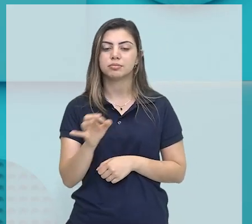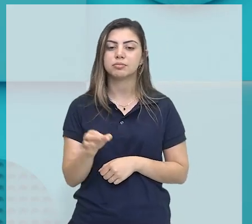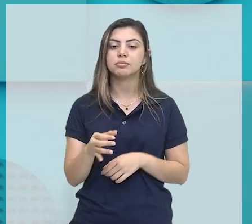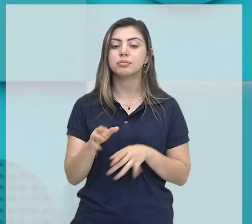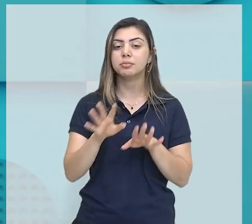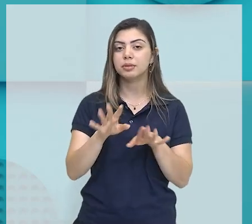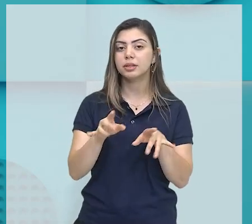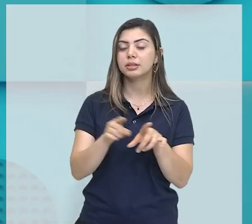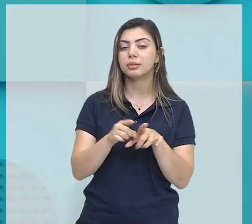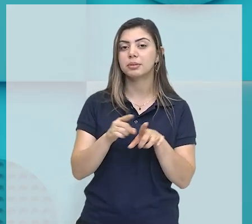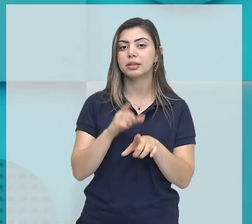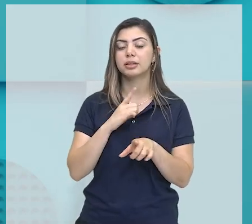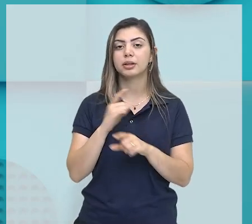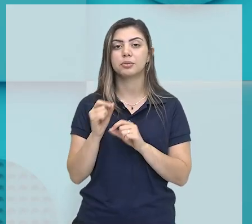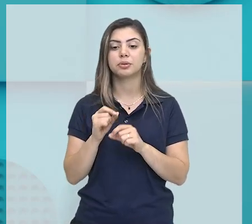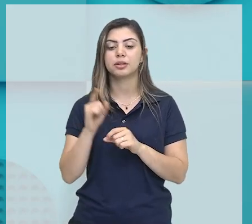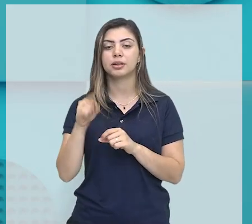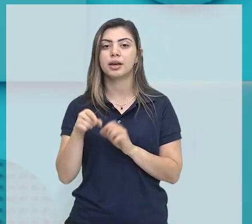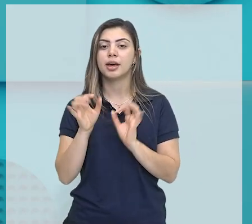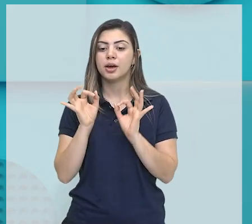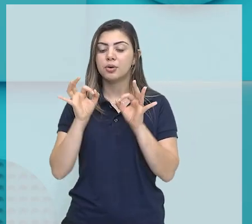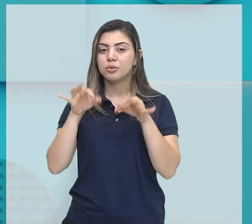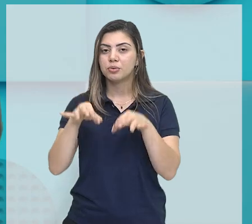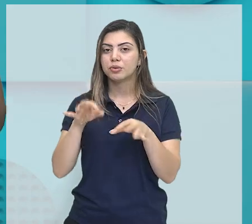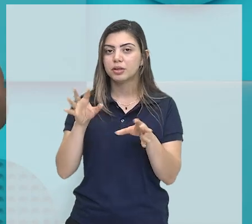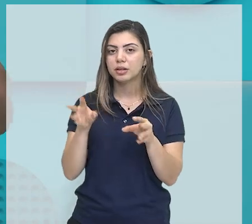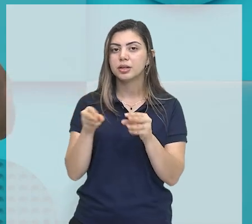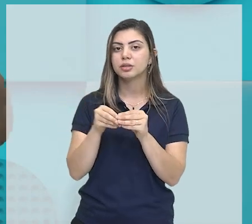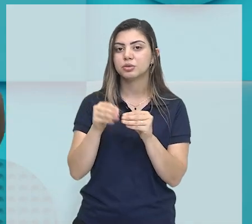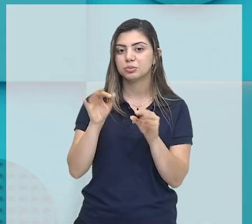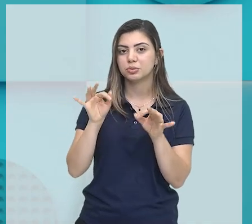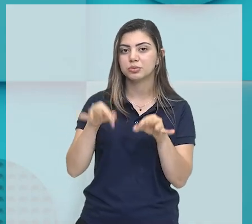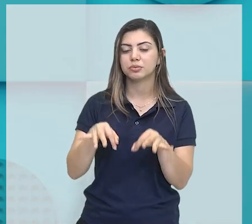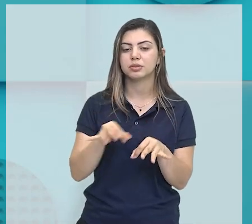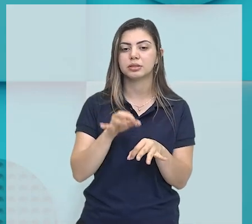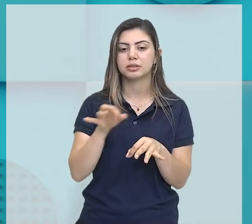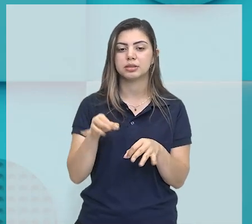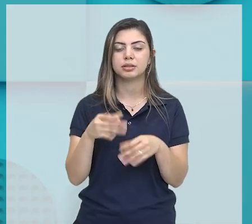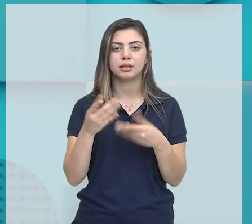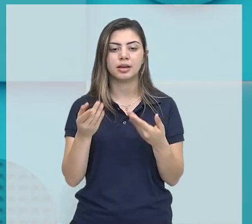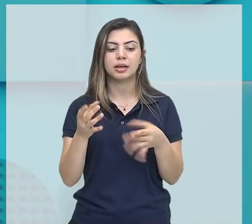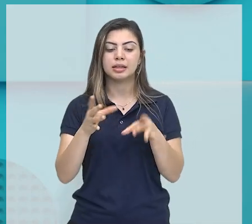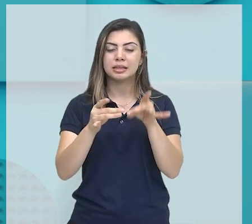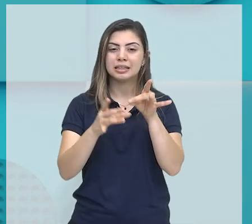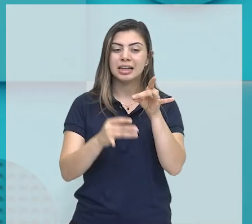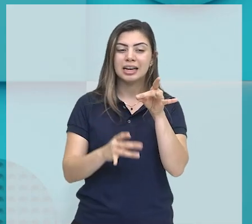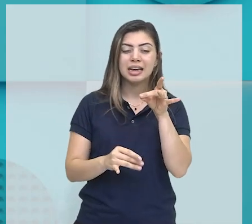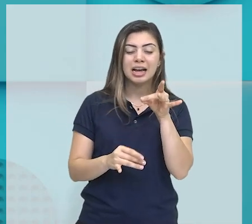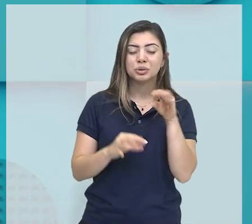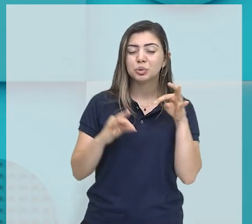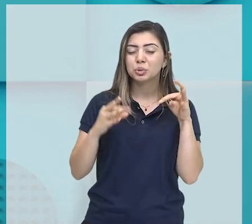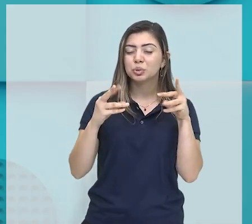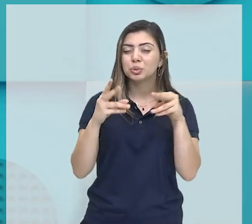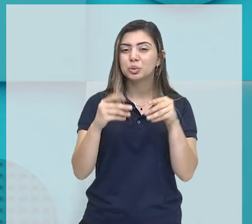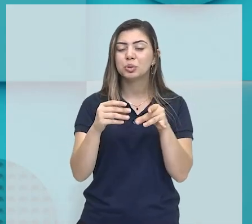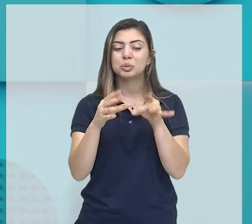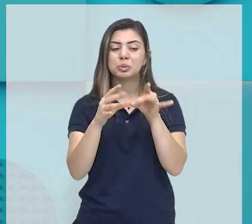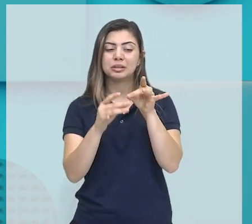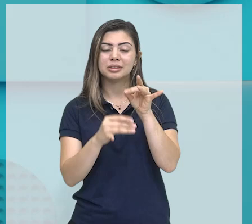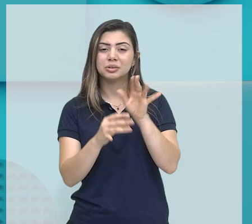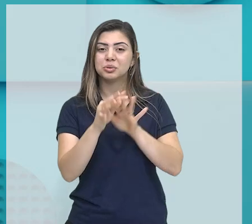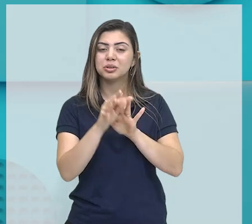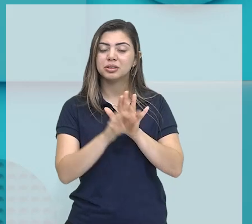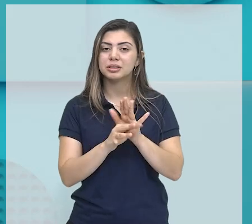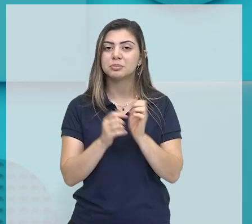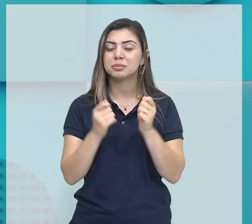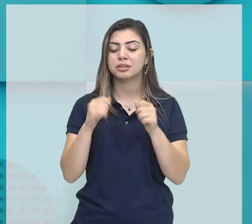E a conclusão, né, que também é importante, fazer um apanhado de tudo que foi falado em todo o texto